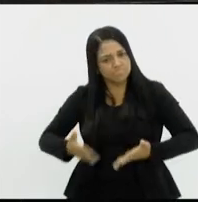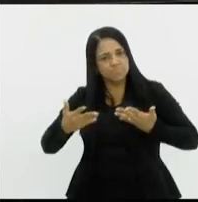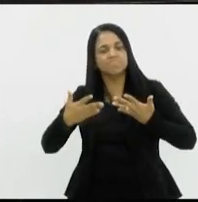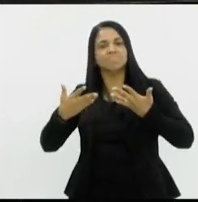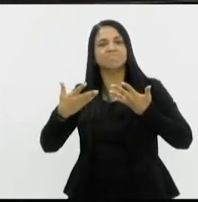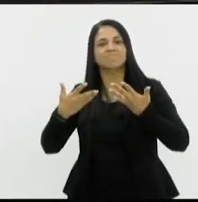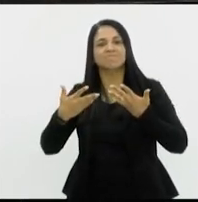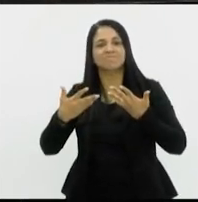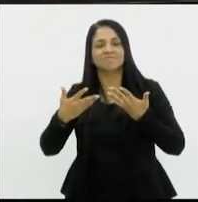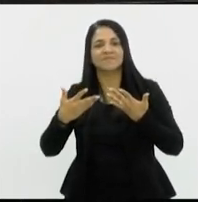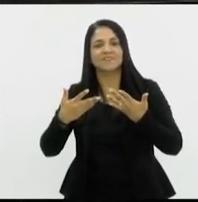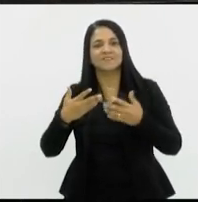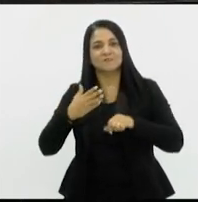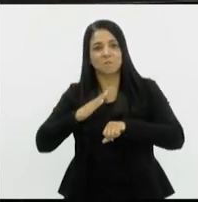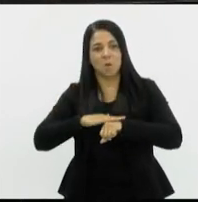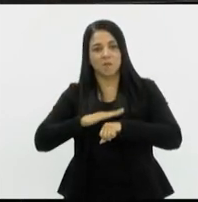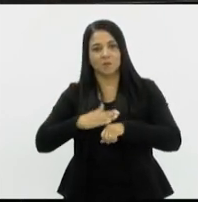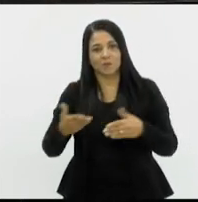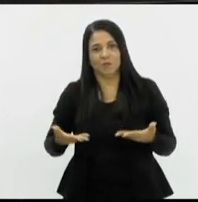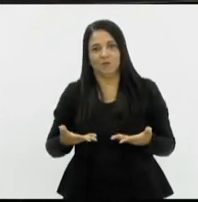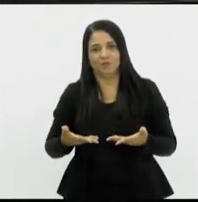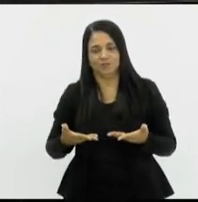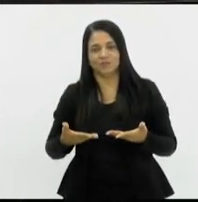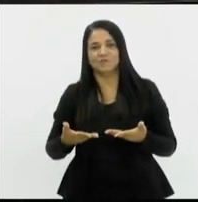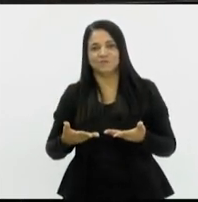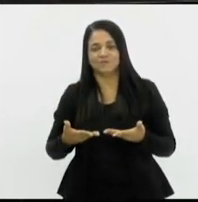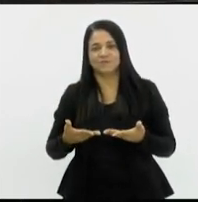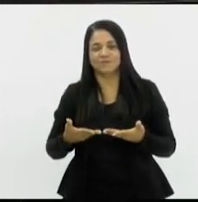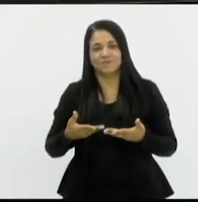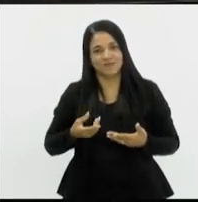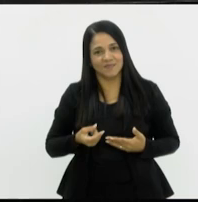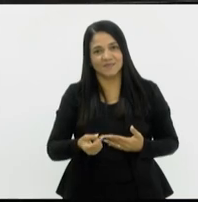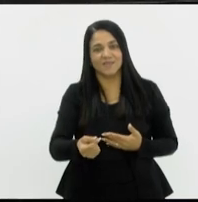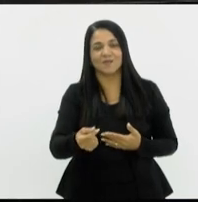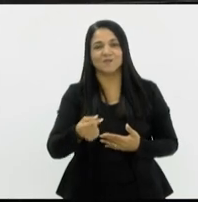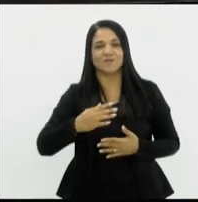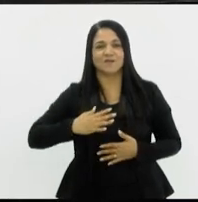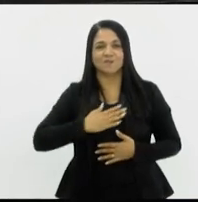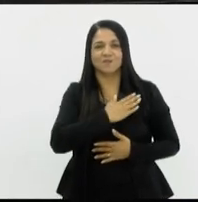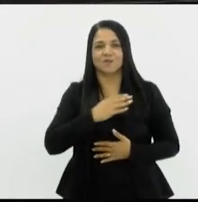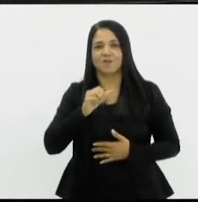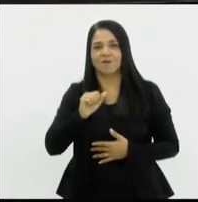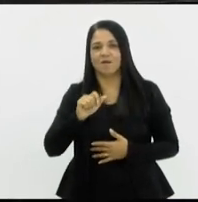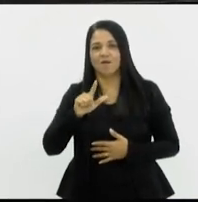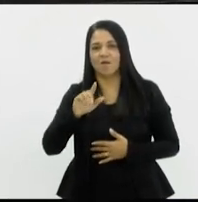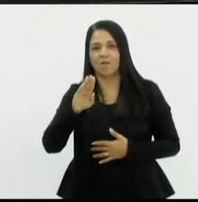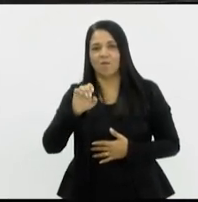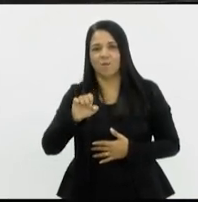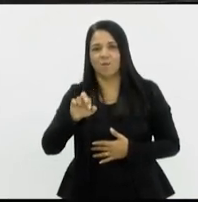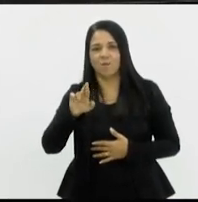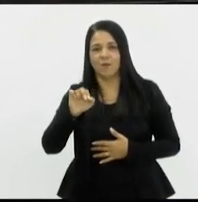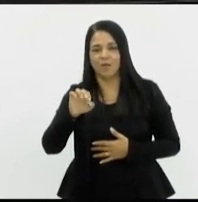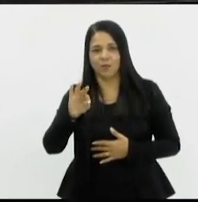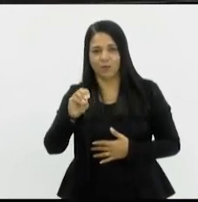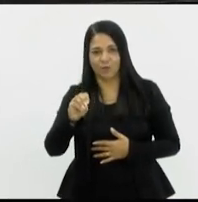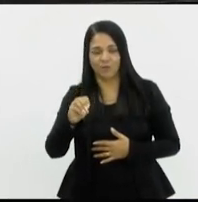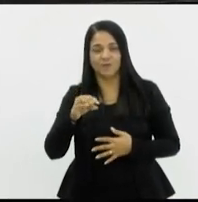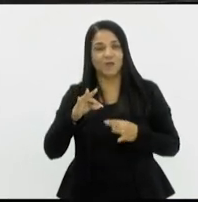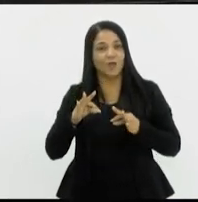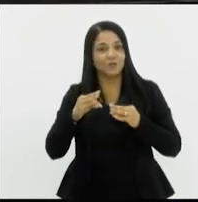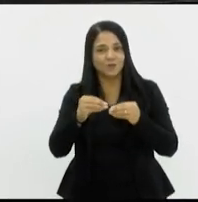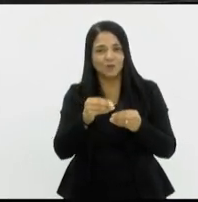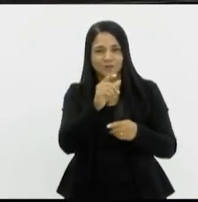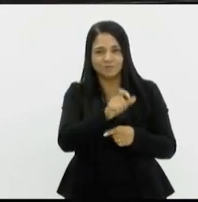me trouxeram a este momento, como o nosso eterno Capitão Alberto. A todos eles, o meu